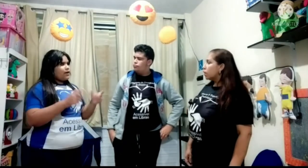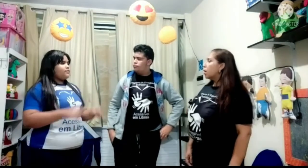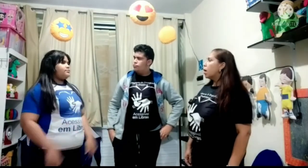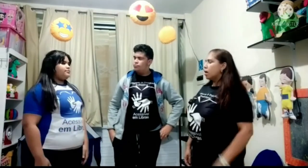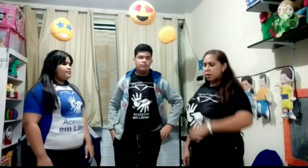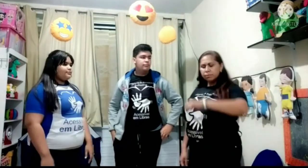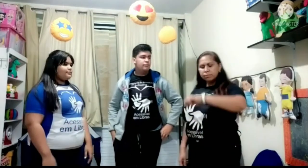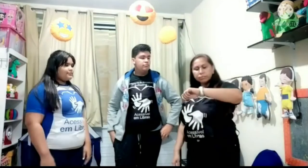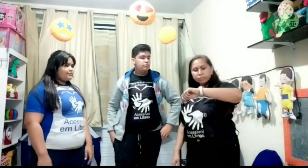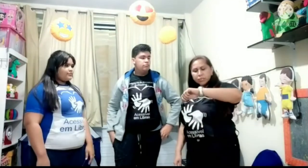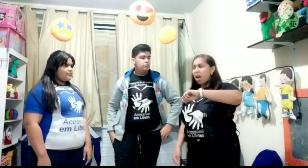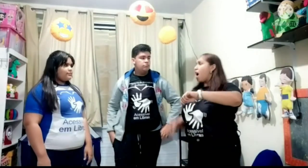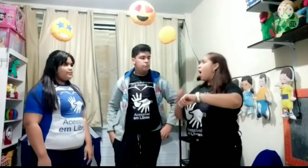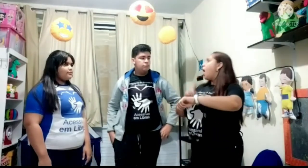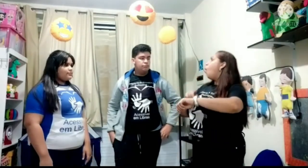Vamos, eu sei onde fica.